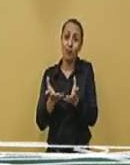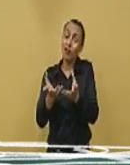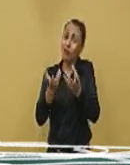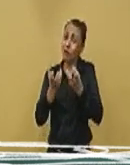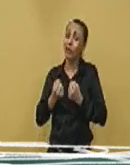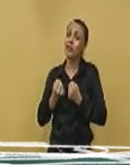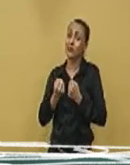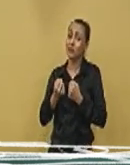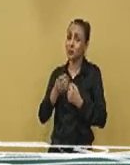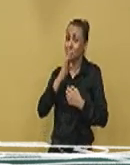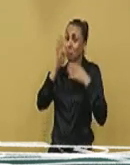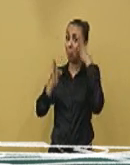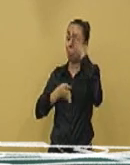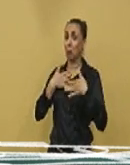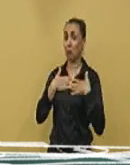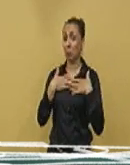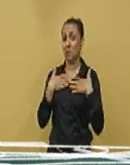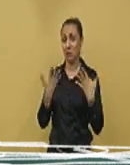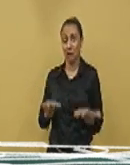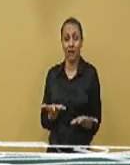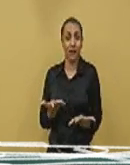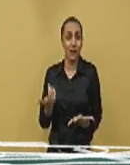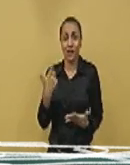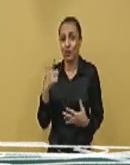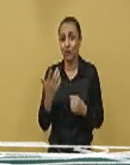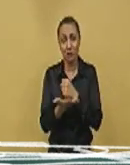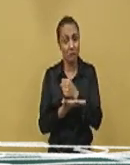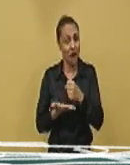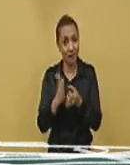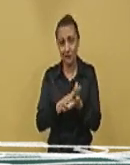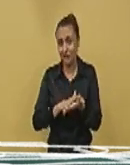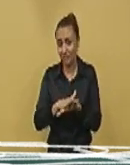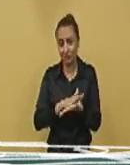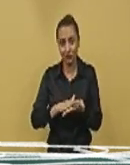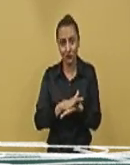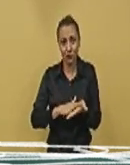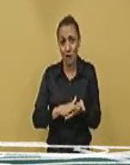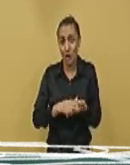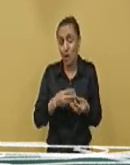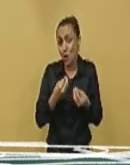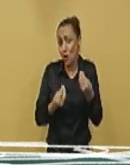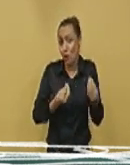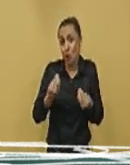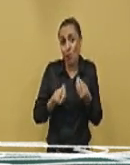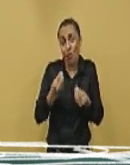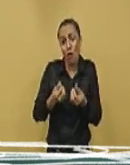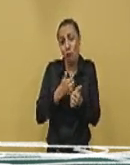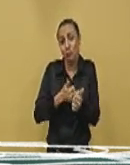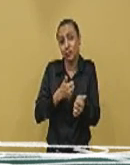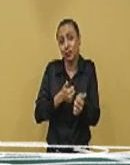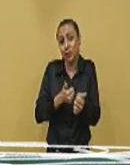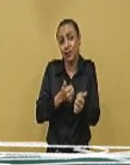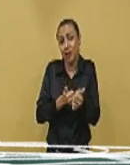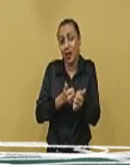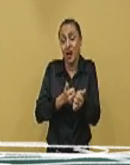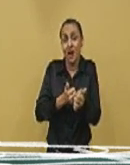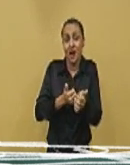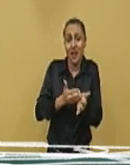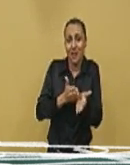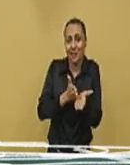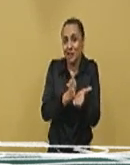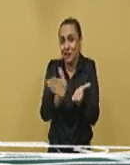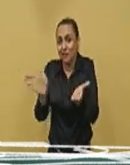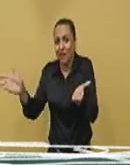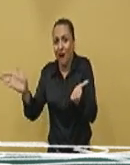eu recebo esses ataques, né, infundados, como uma tentativa de desvio de foco de coisas mais